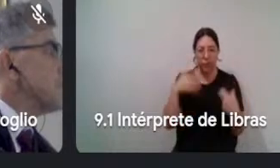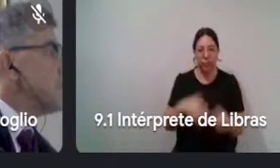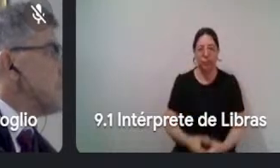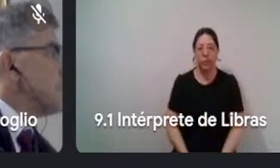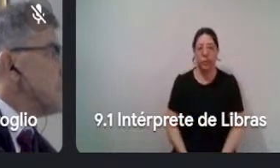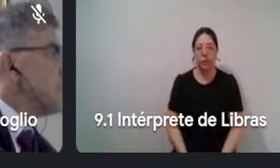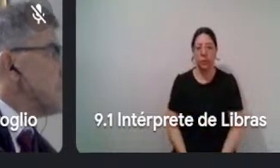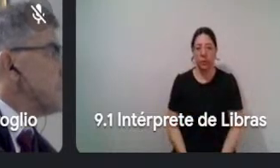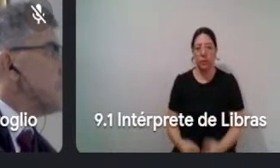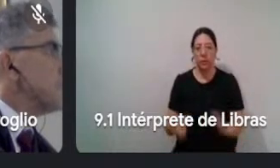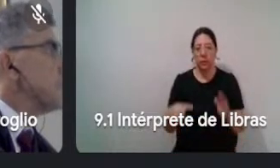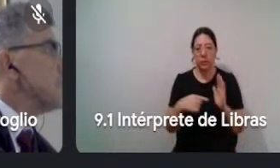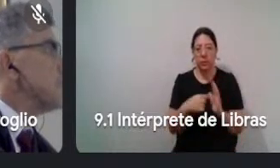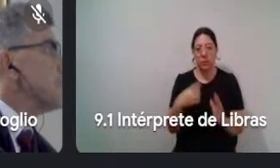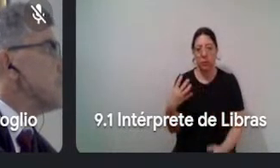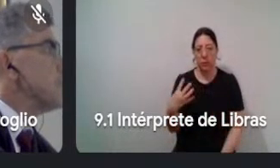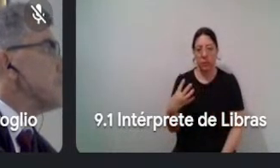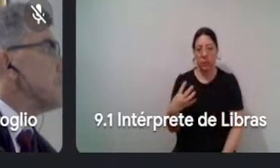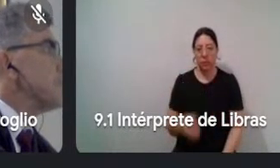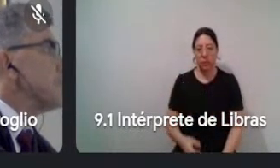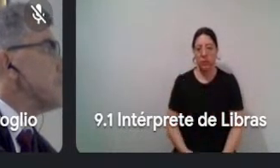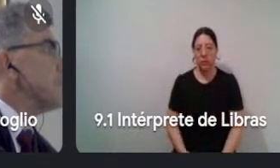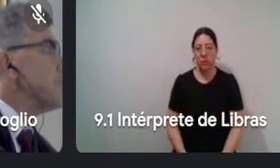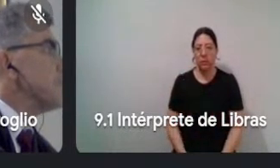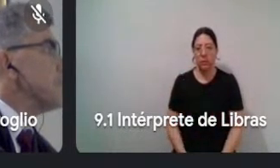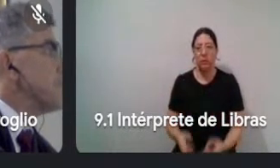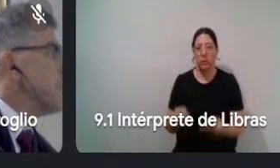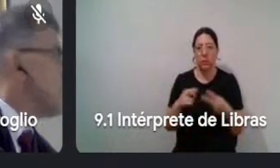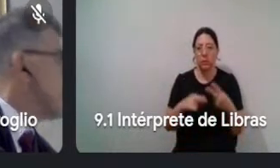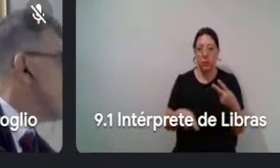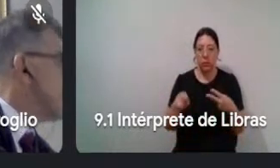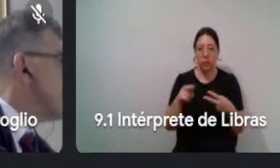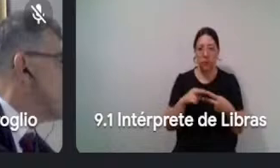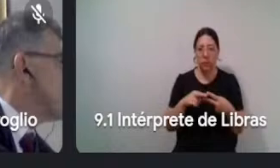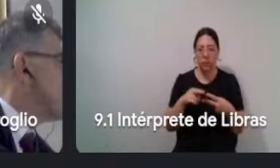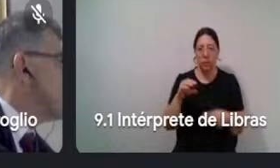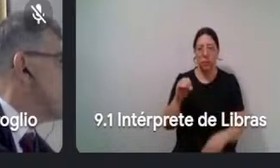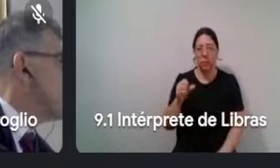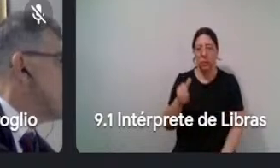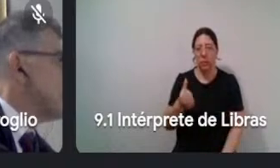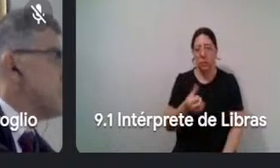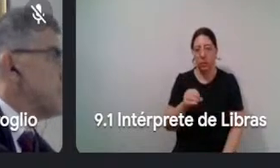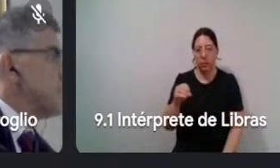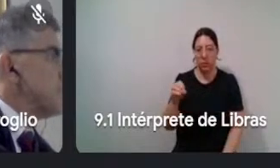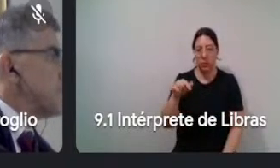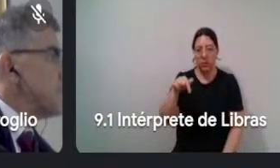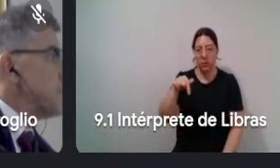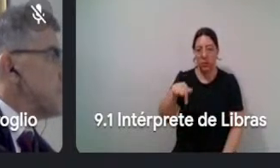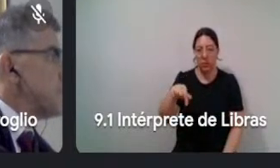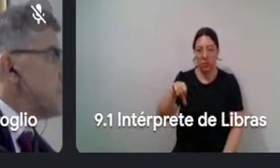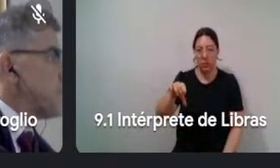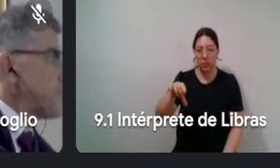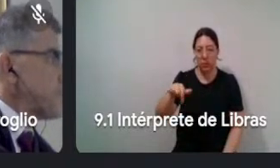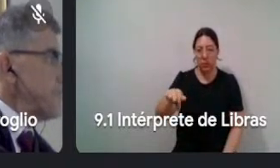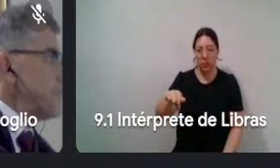O item 4 da pauta, recurso eleitoral número 060797,